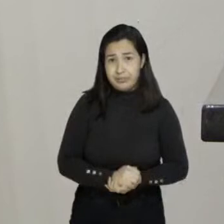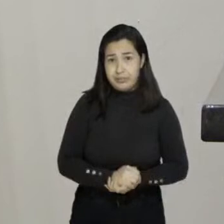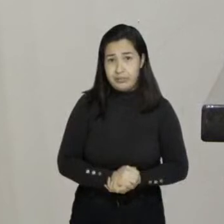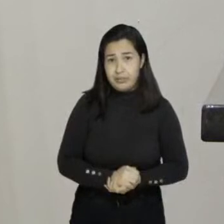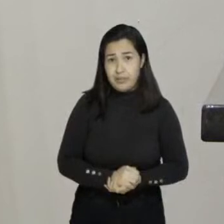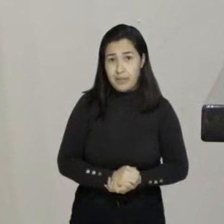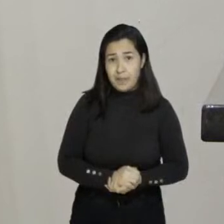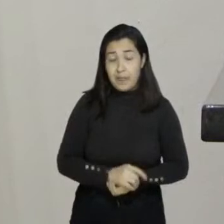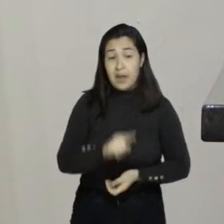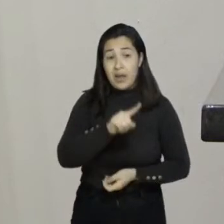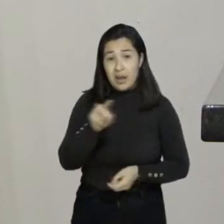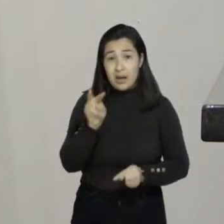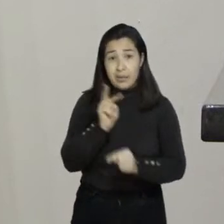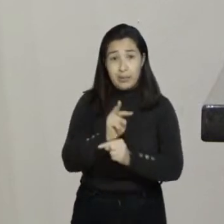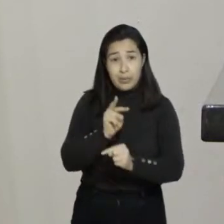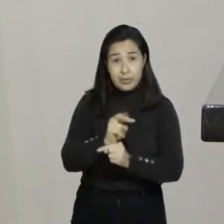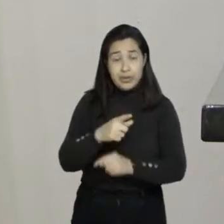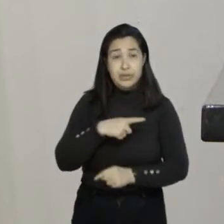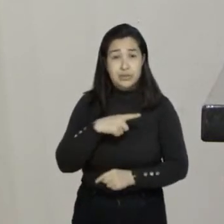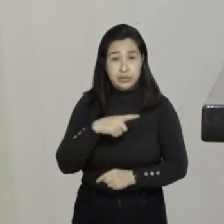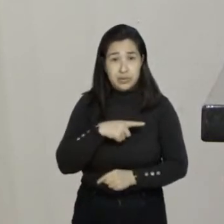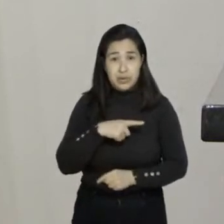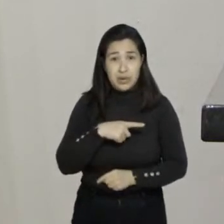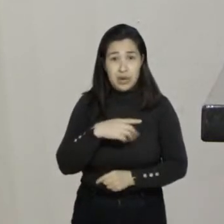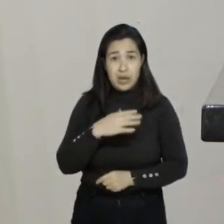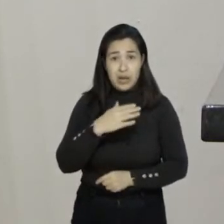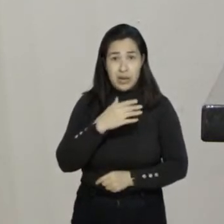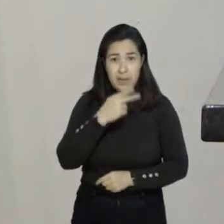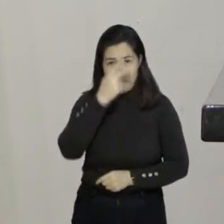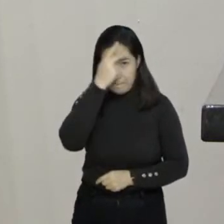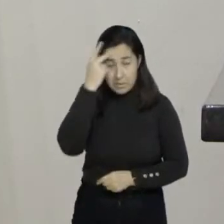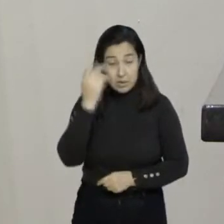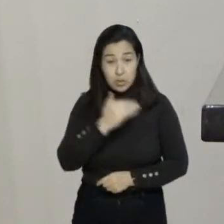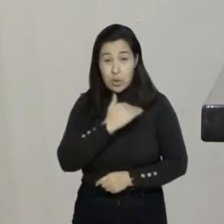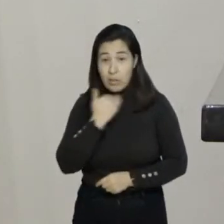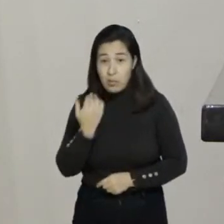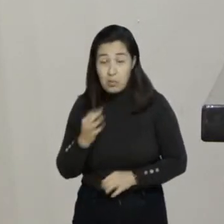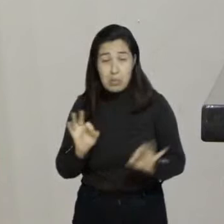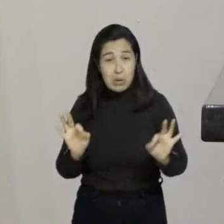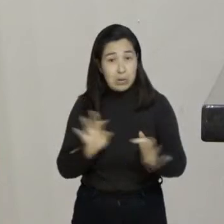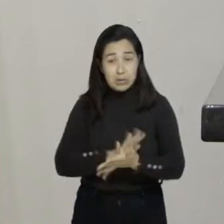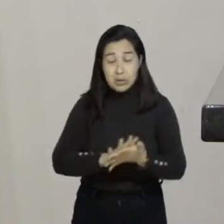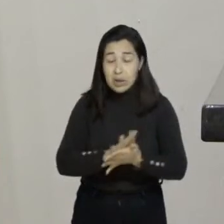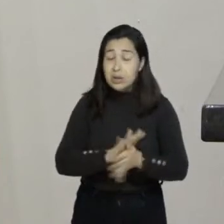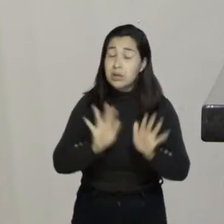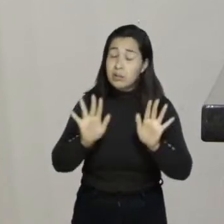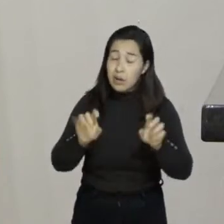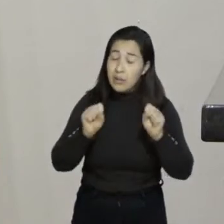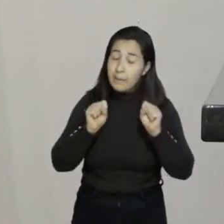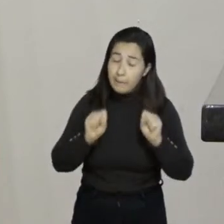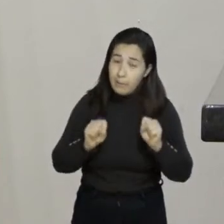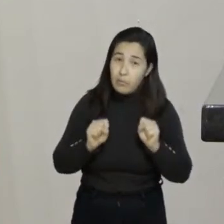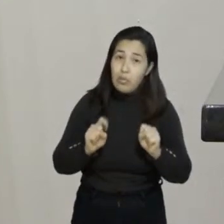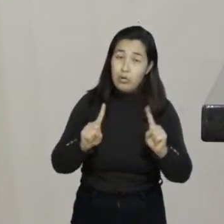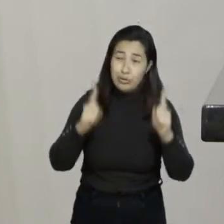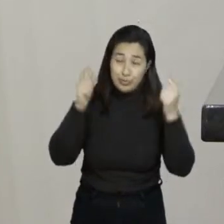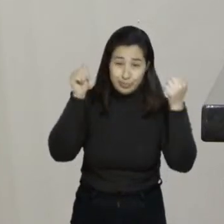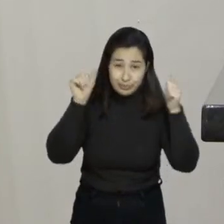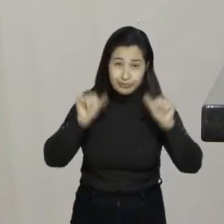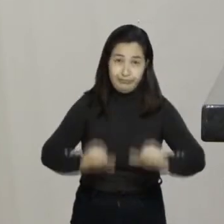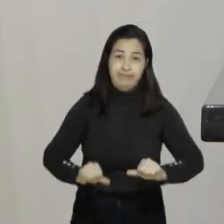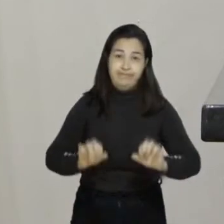estavam protegidas ninguém faleceu mas poderia ter sido algo muito muito pior